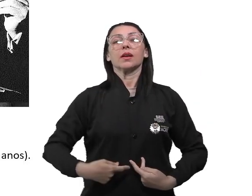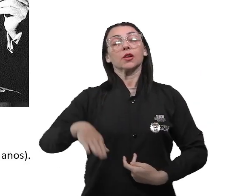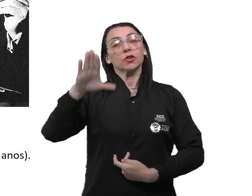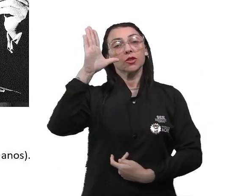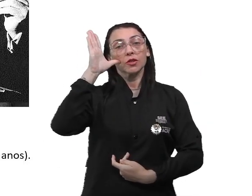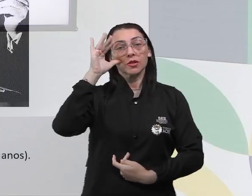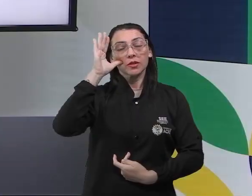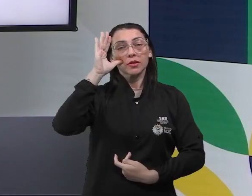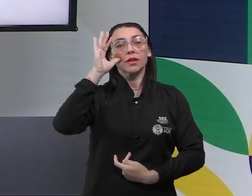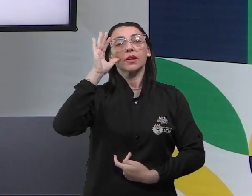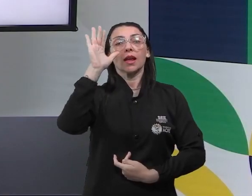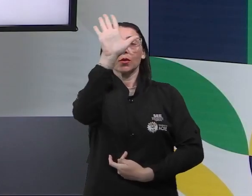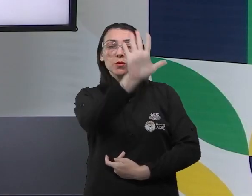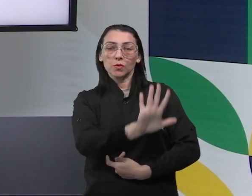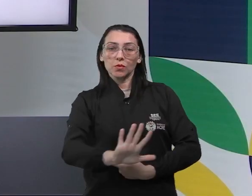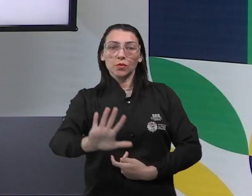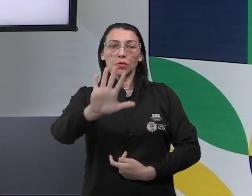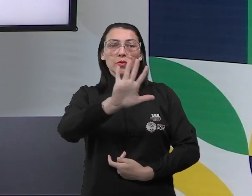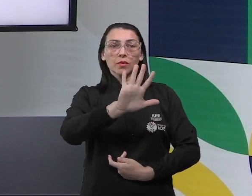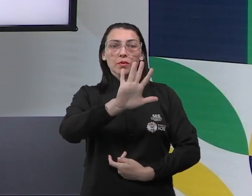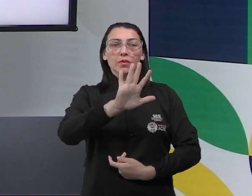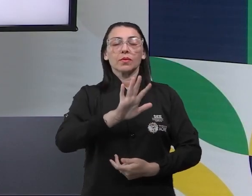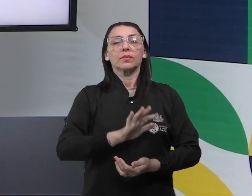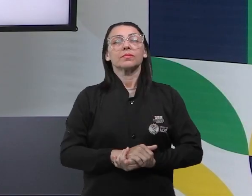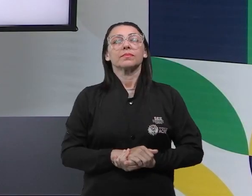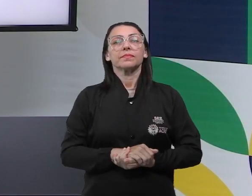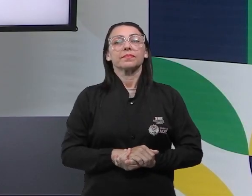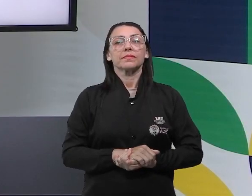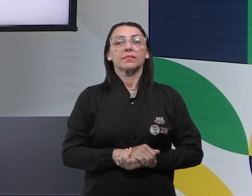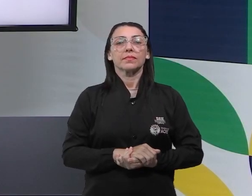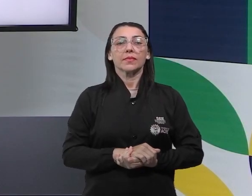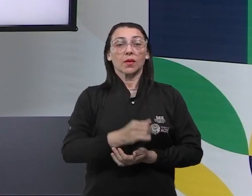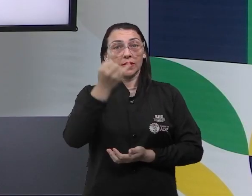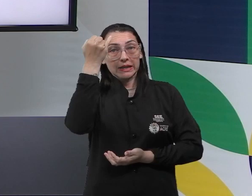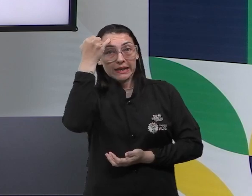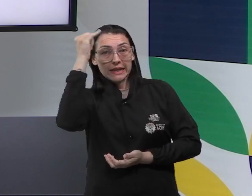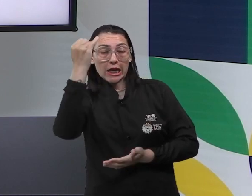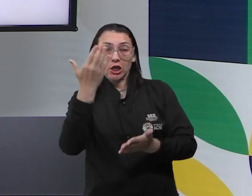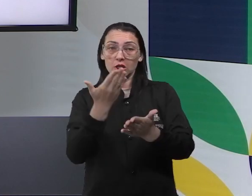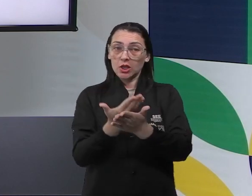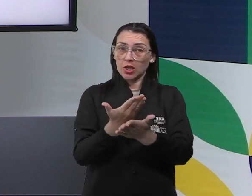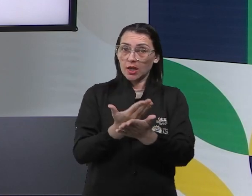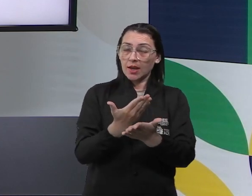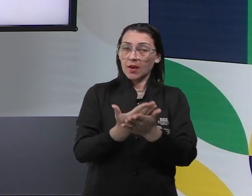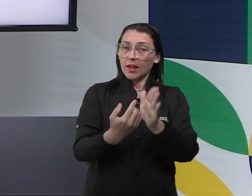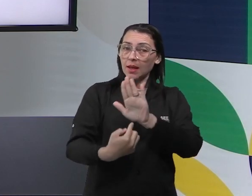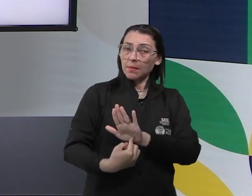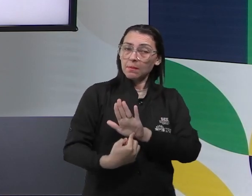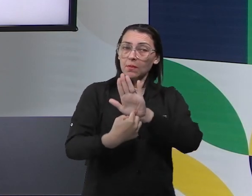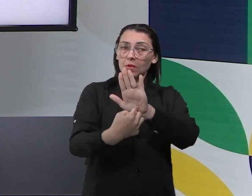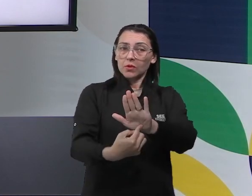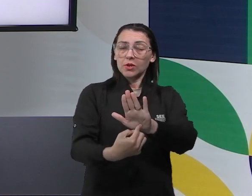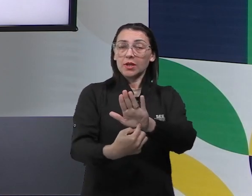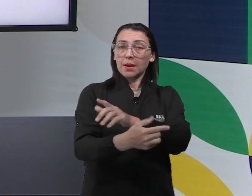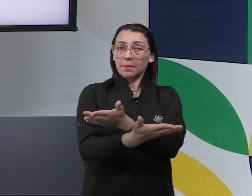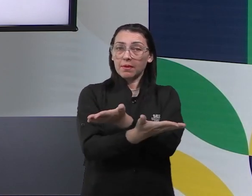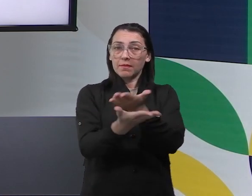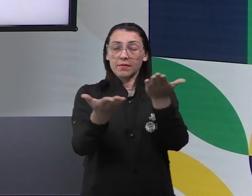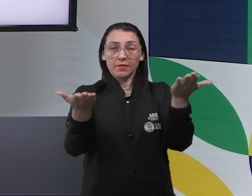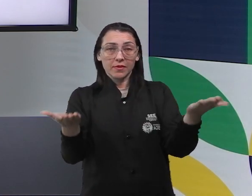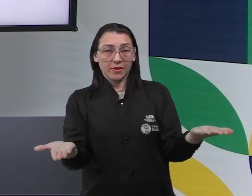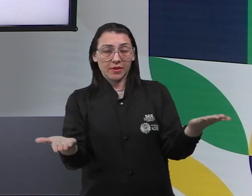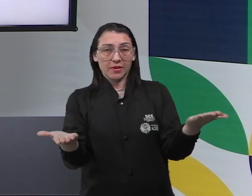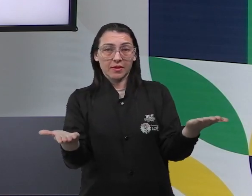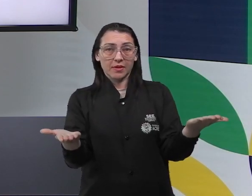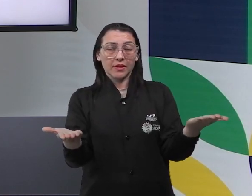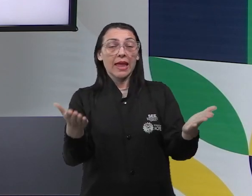interesse universal, tá certo? Então, pessoal, a nossa ideia de aula é mostrar, para vocês